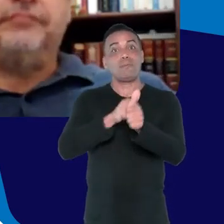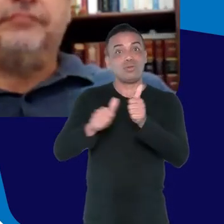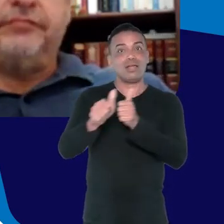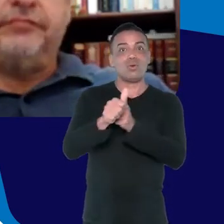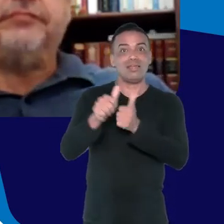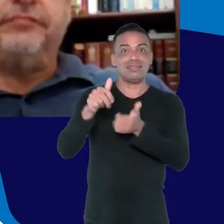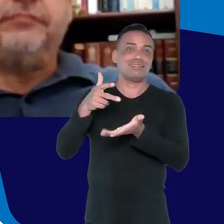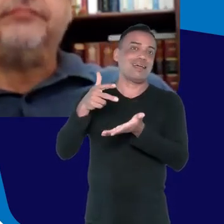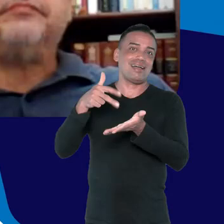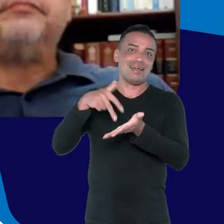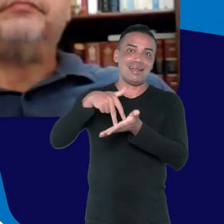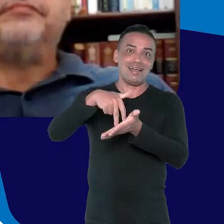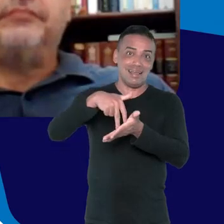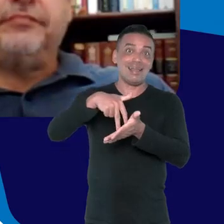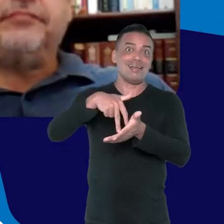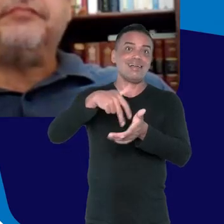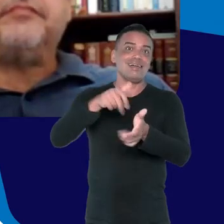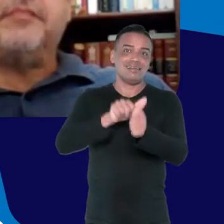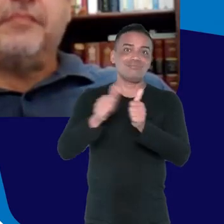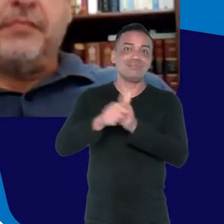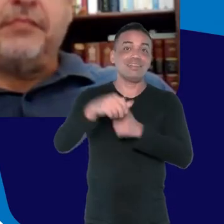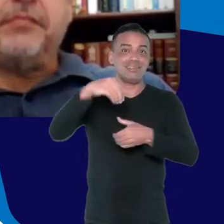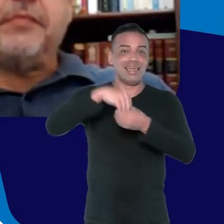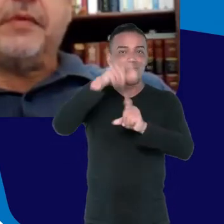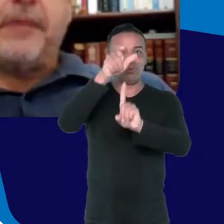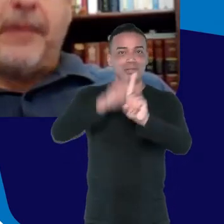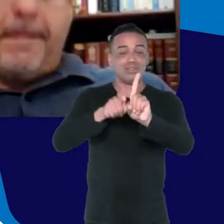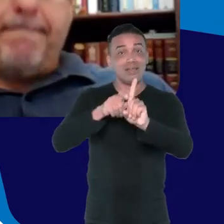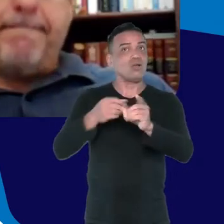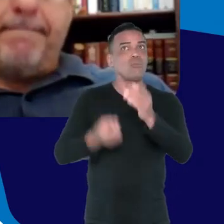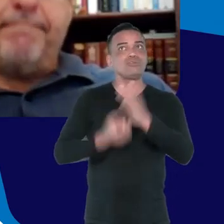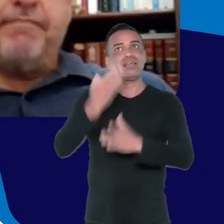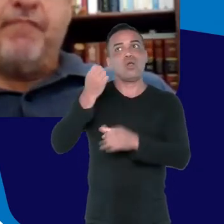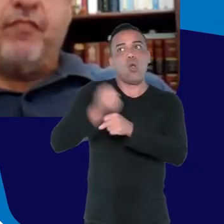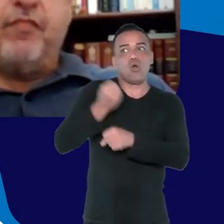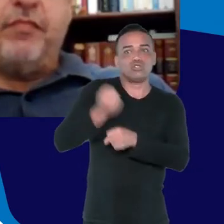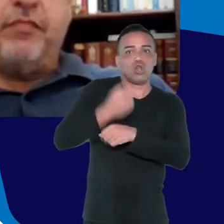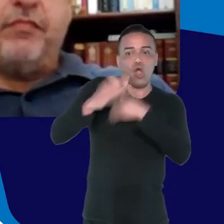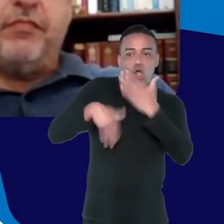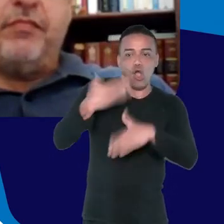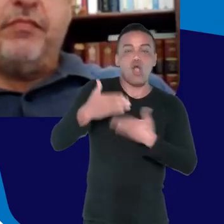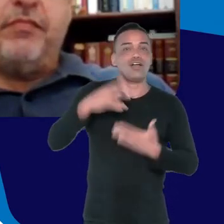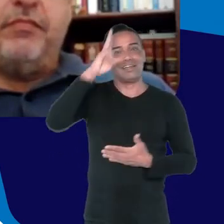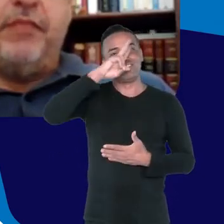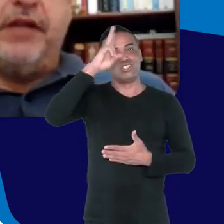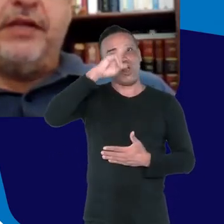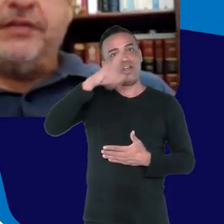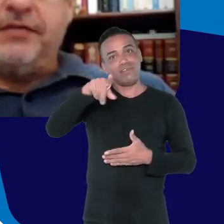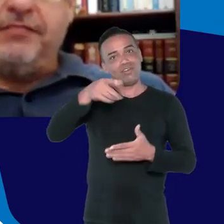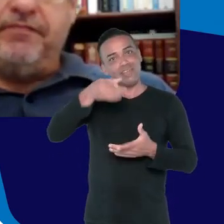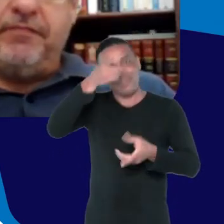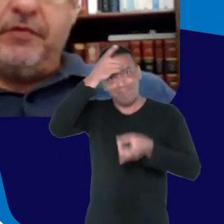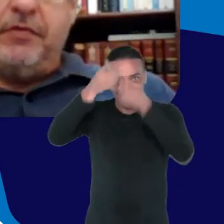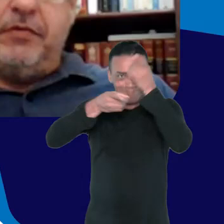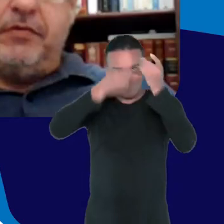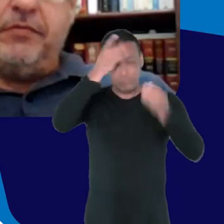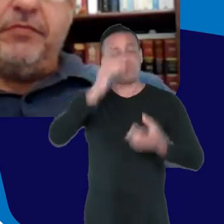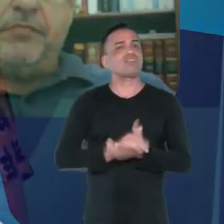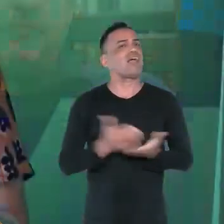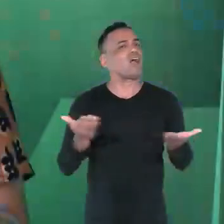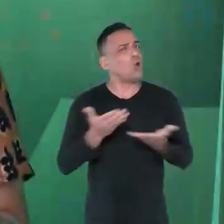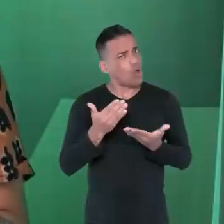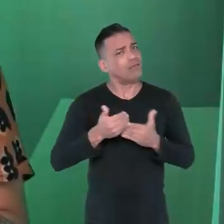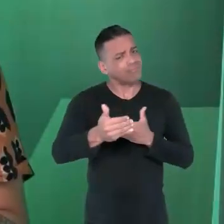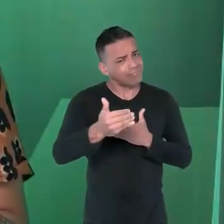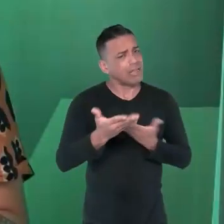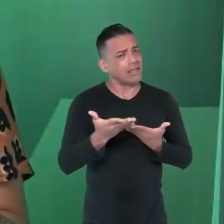você constrói essa história ficcional. Mais pra frente eu quero te perguntar algumas coisas sobre isso. Mas agora no início eu também queria